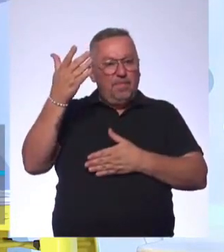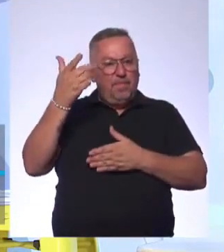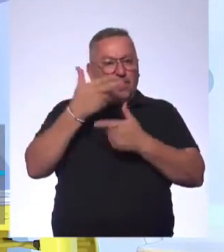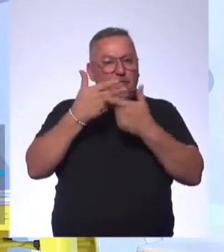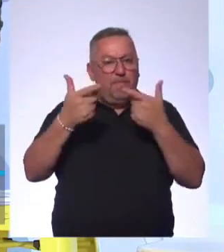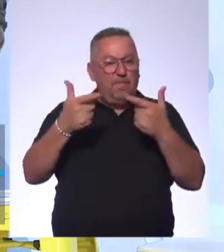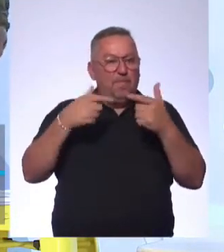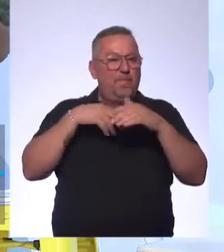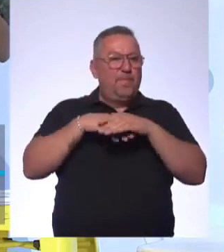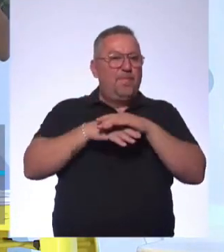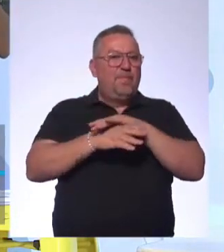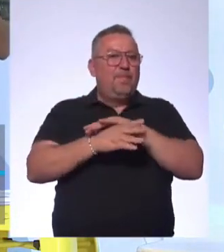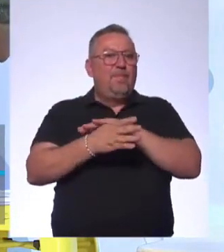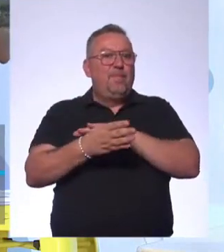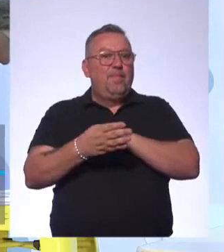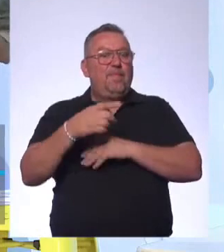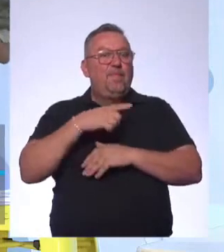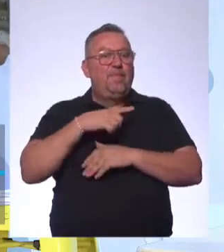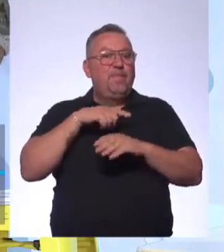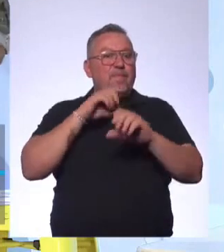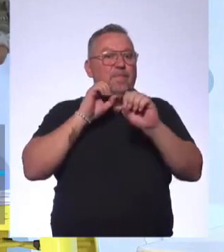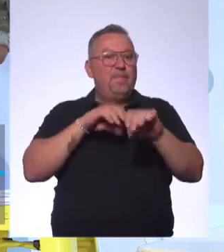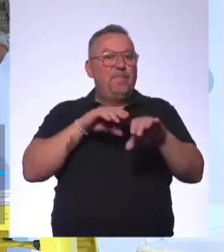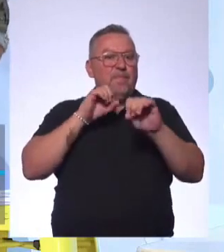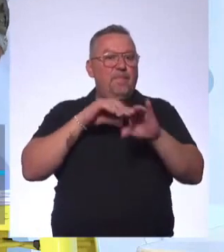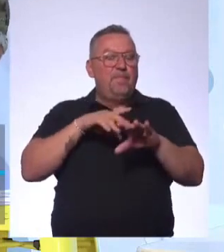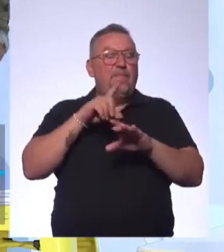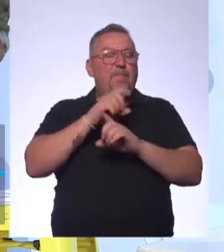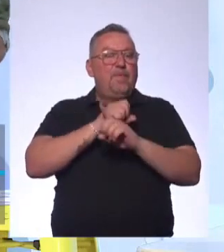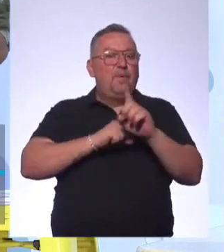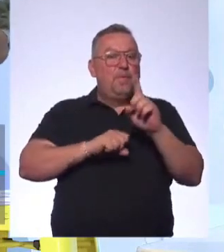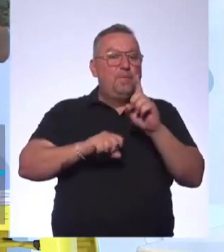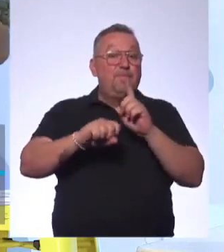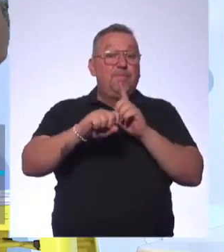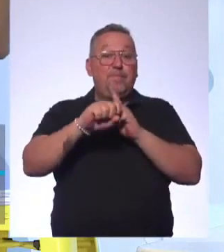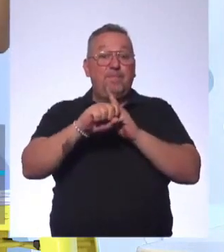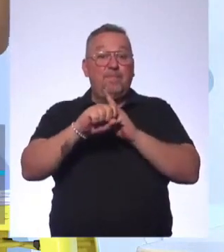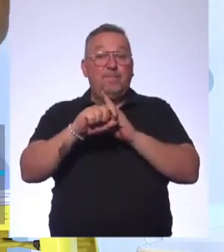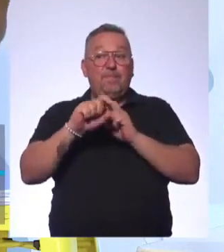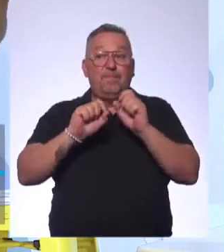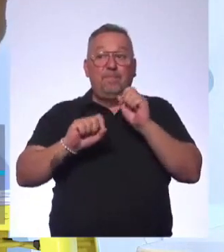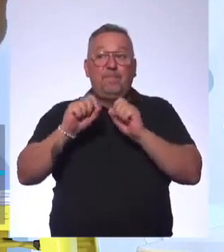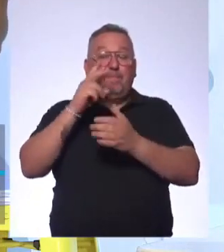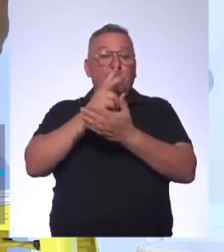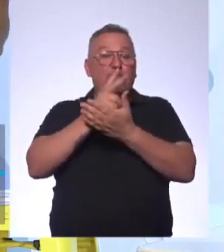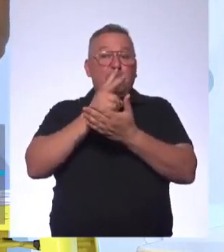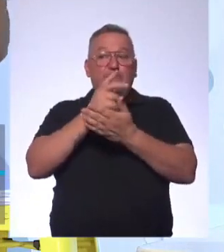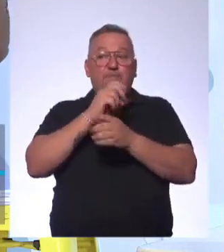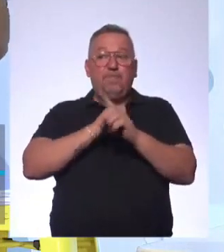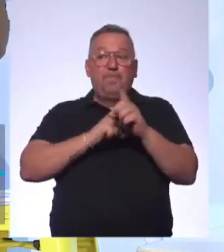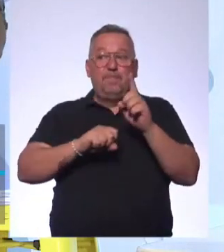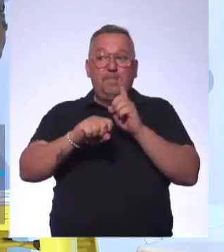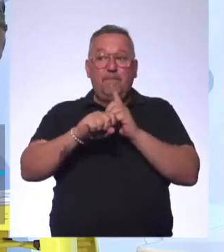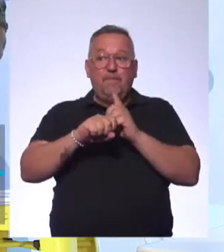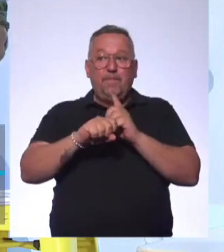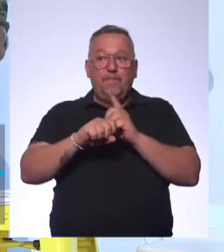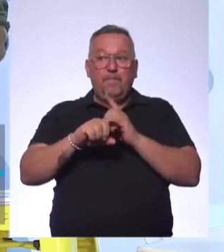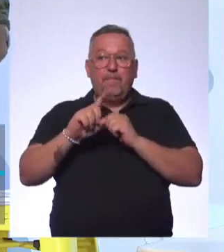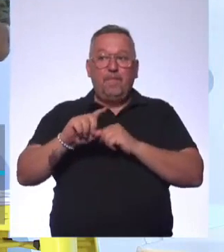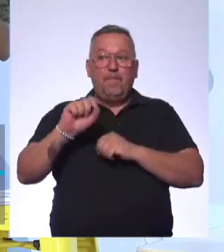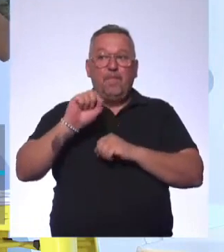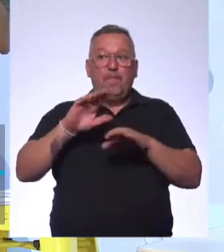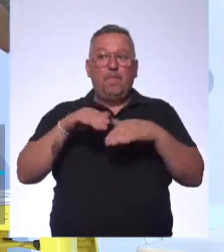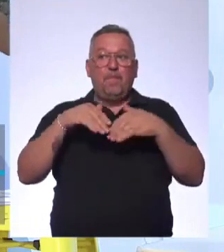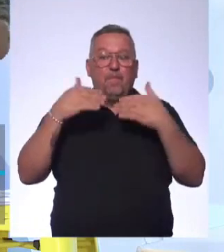série de costumes que são ensinados através da socialização. E o que é mesmo a socialização, né? A socialização é